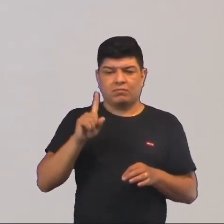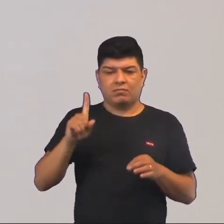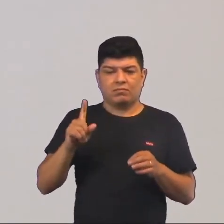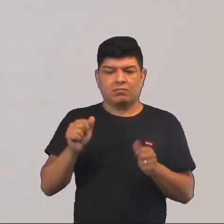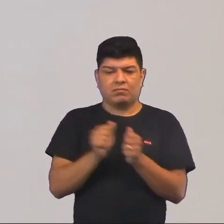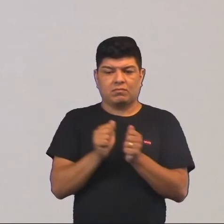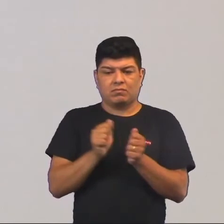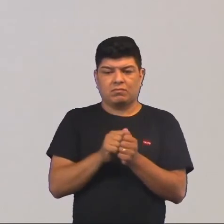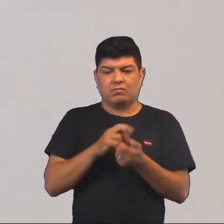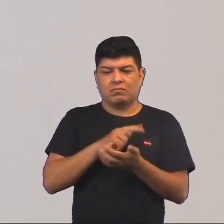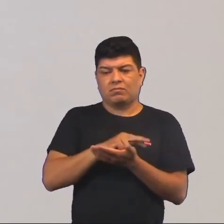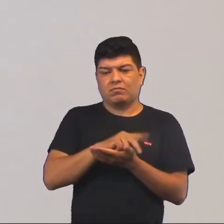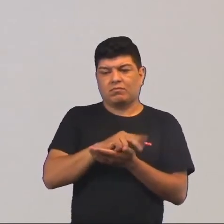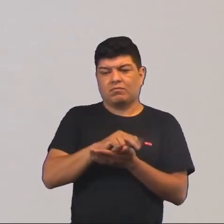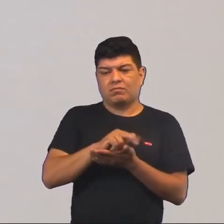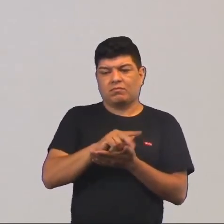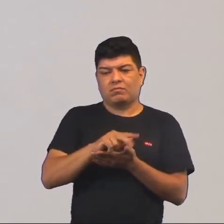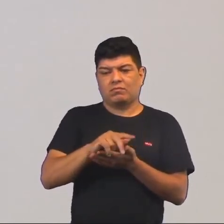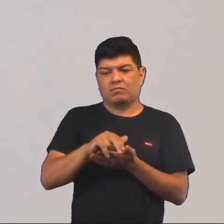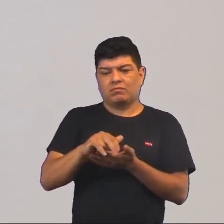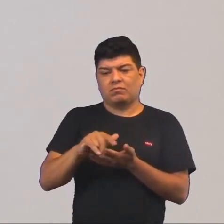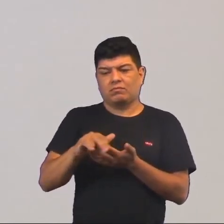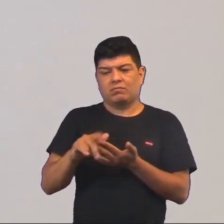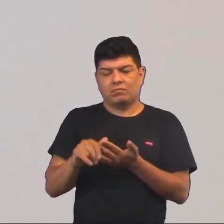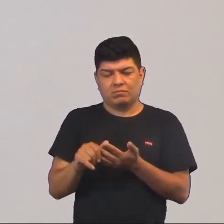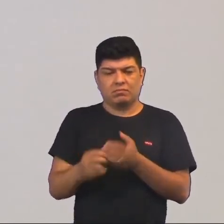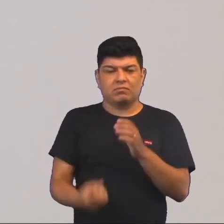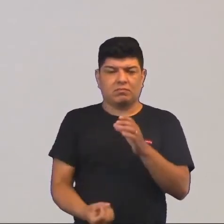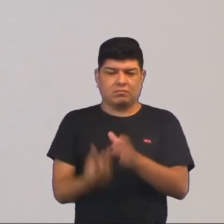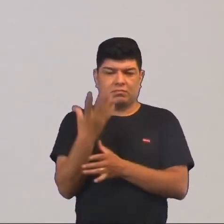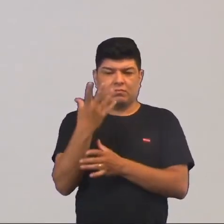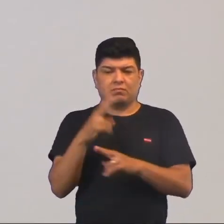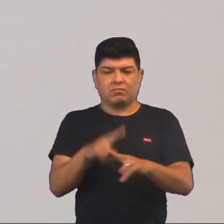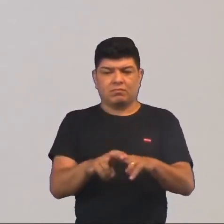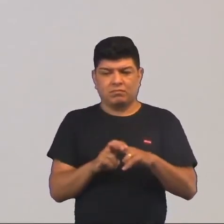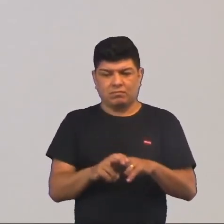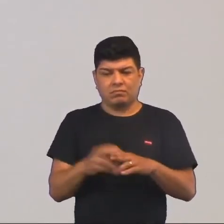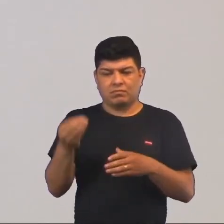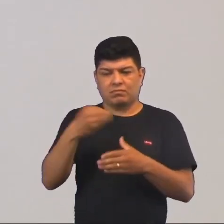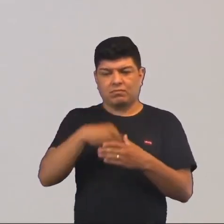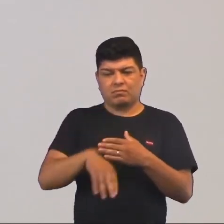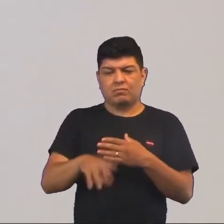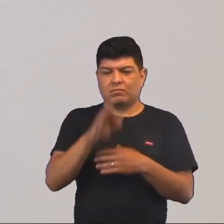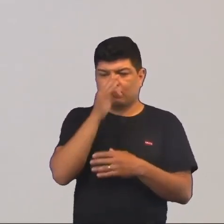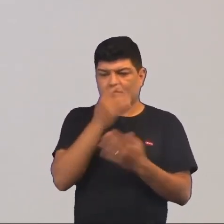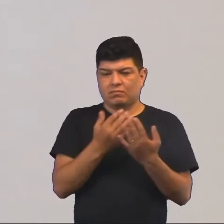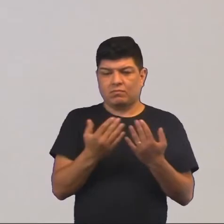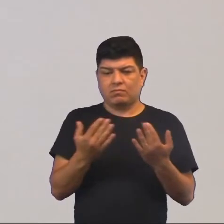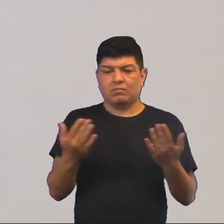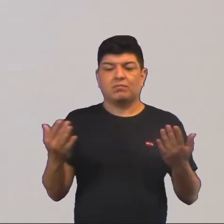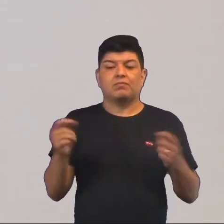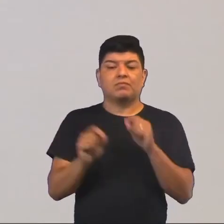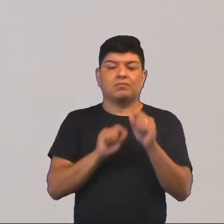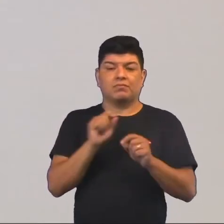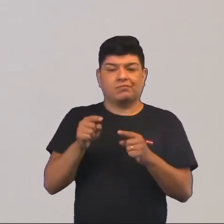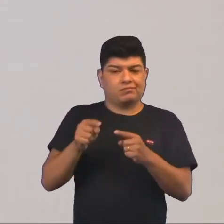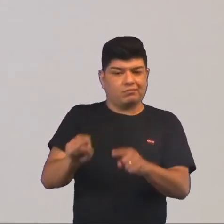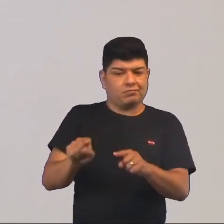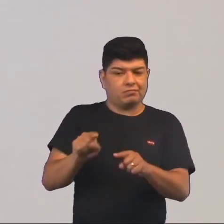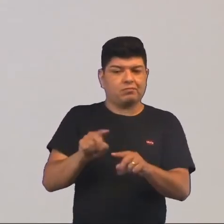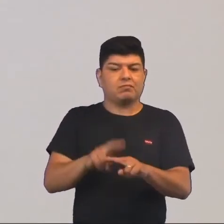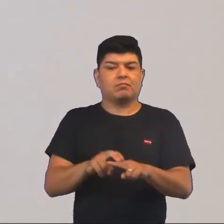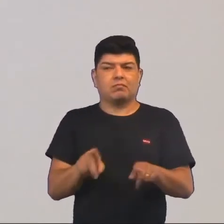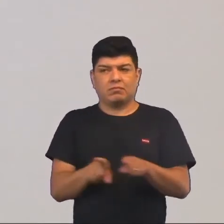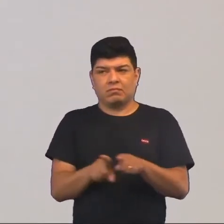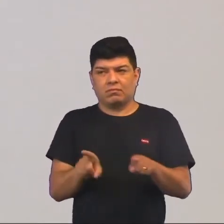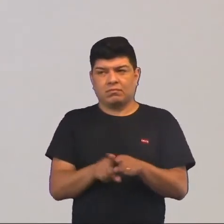uma composição de várias ervas que faz aquela composição. E dentre essas ervas, nessa vegetação, ela se torna uma ameaça,